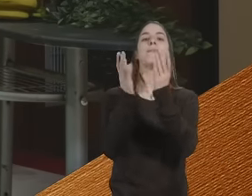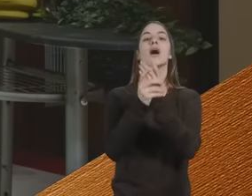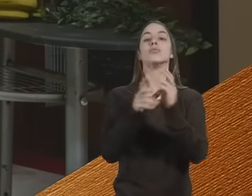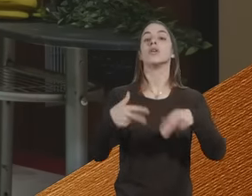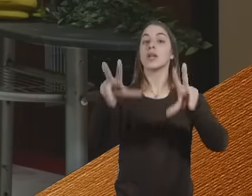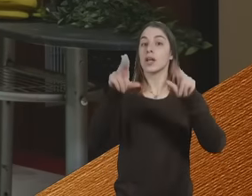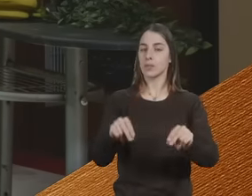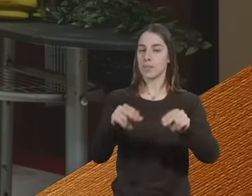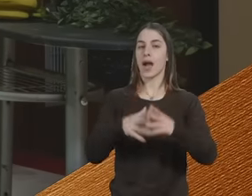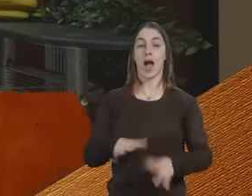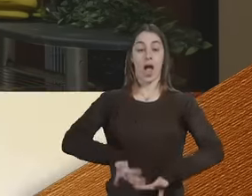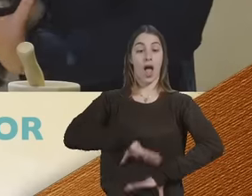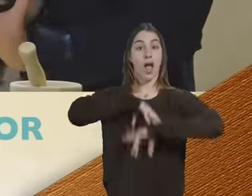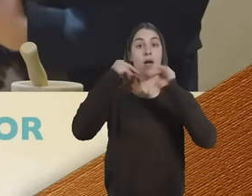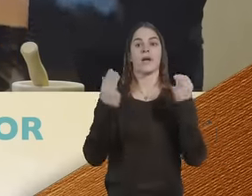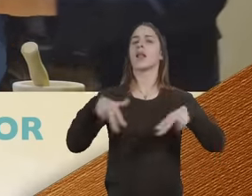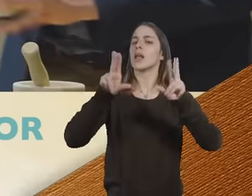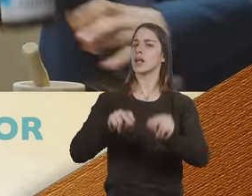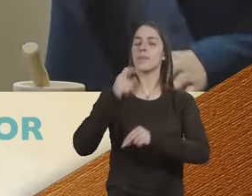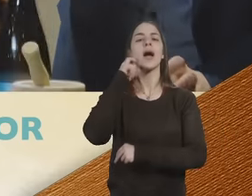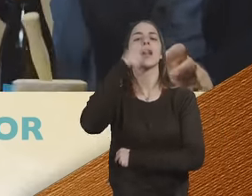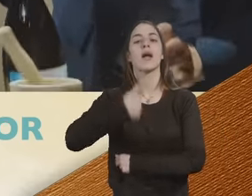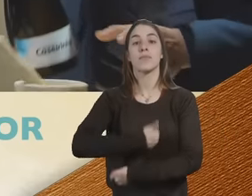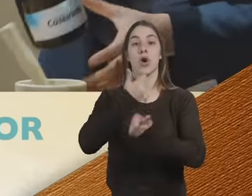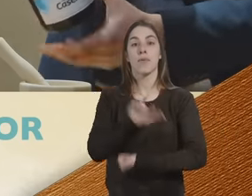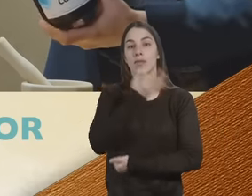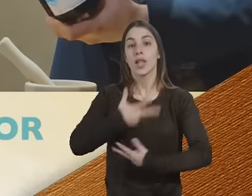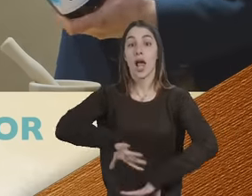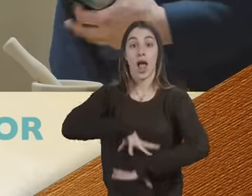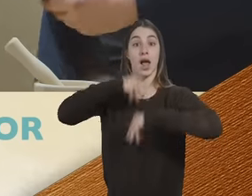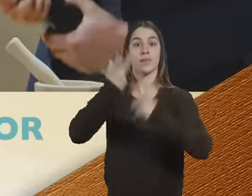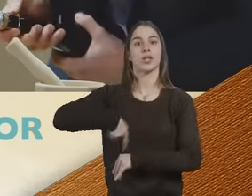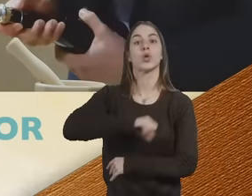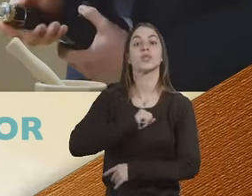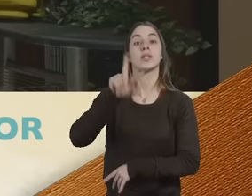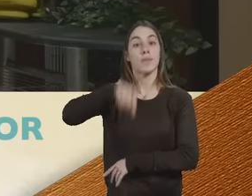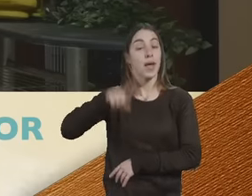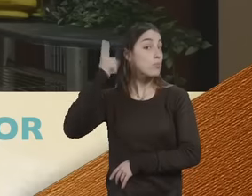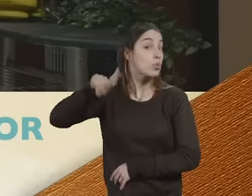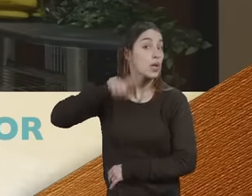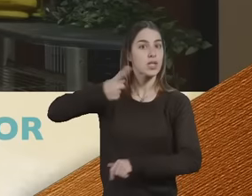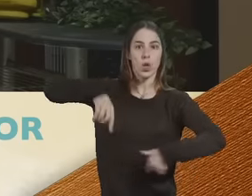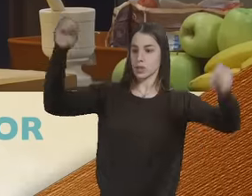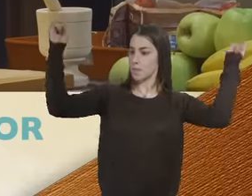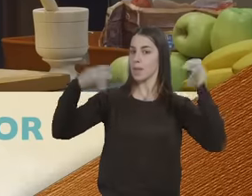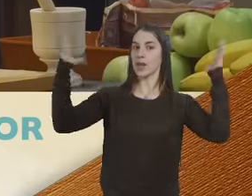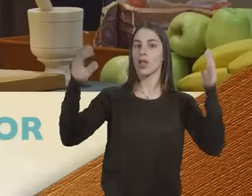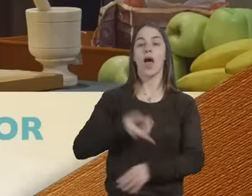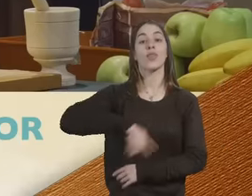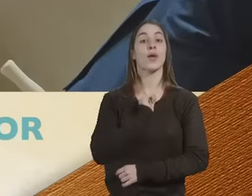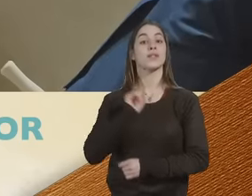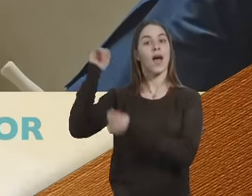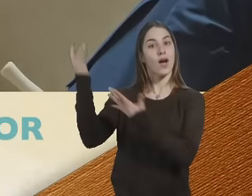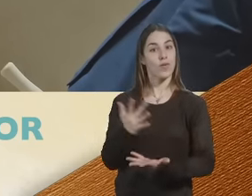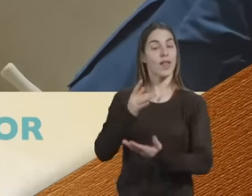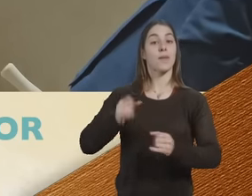limpa. E quem melhor para nos falar sobre a nossa alma e sobre a importância de termos espiritualidade do que a nossa próxima